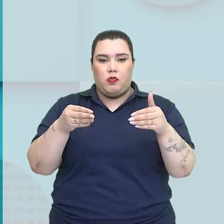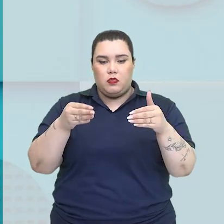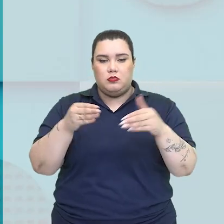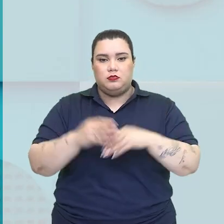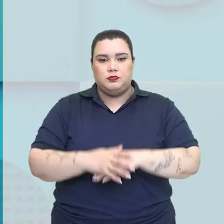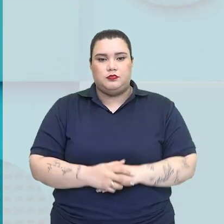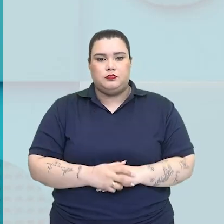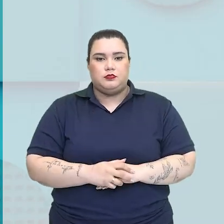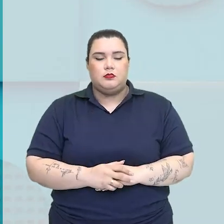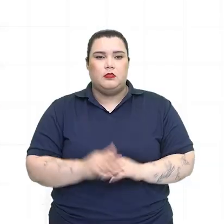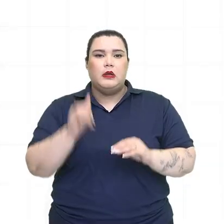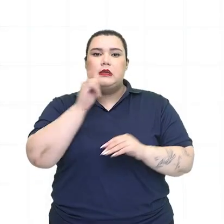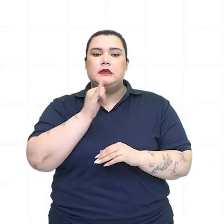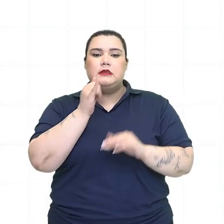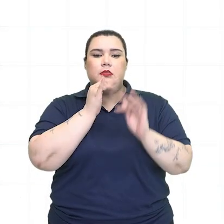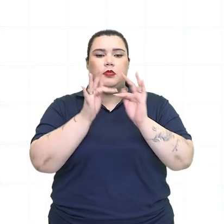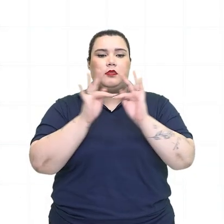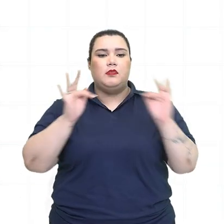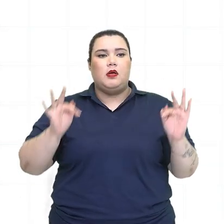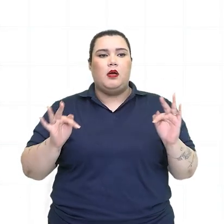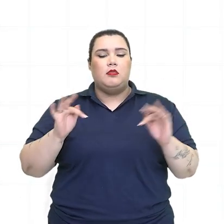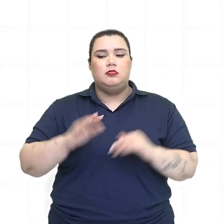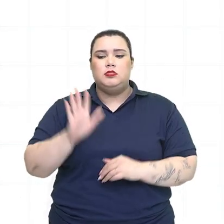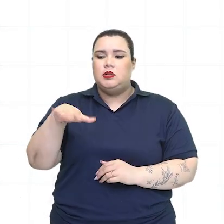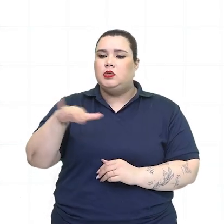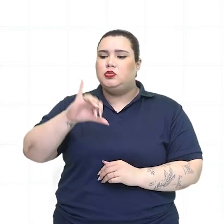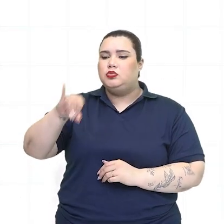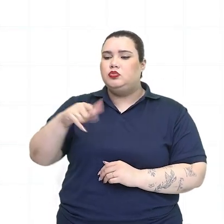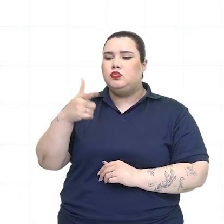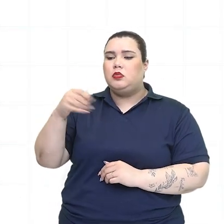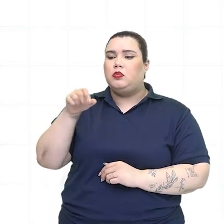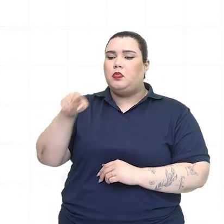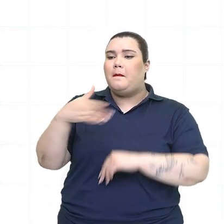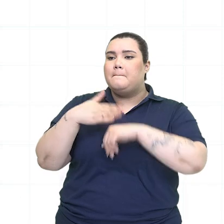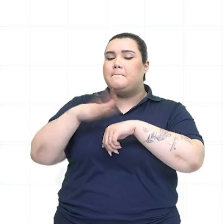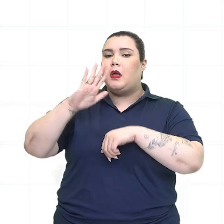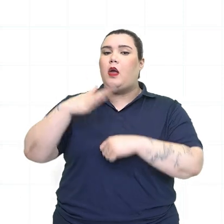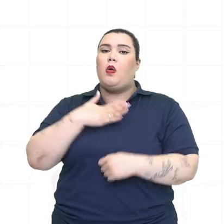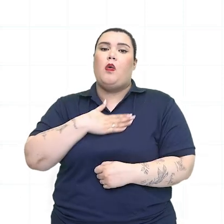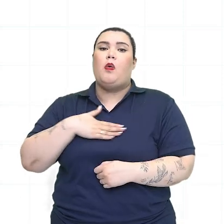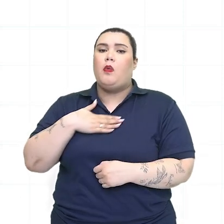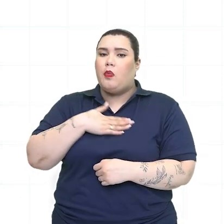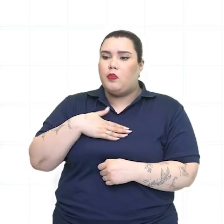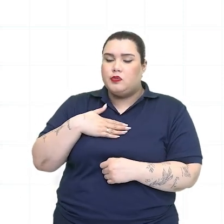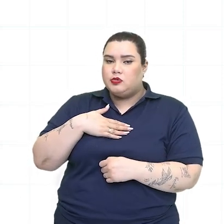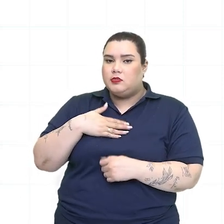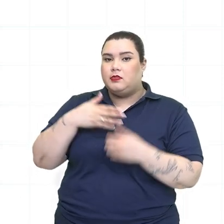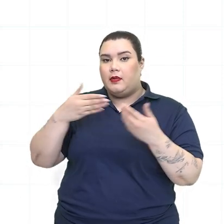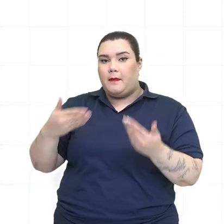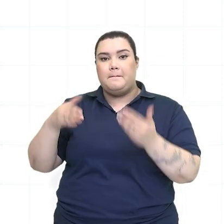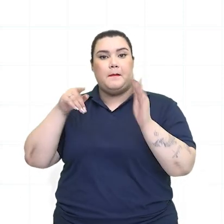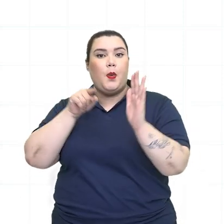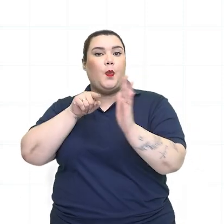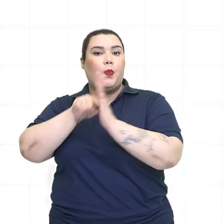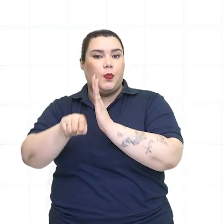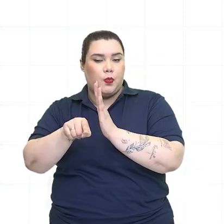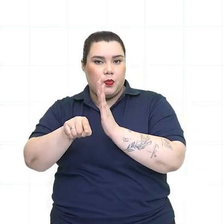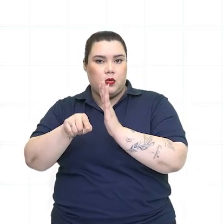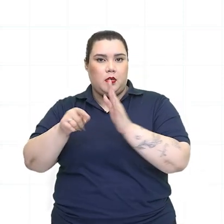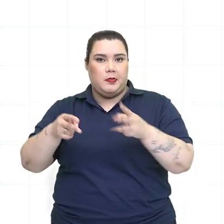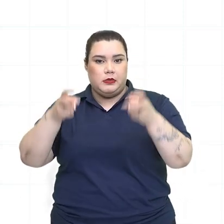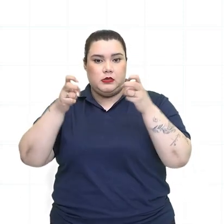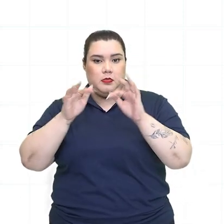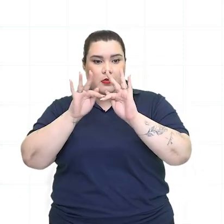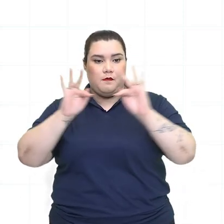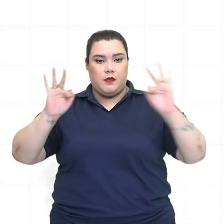você mais gosta, Joãozinho? Né? Aí eu tenho um ponto de interrogação, porque eu estou